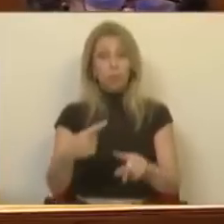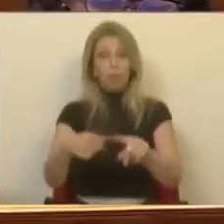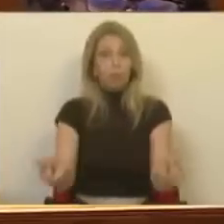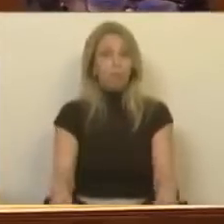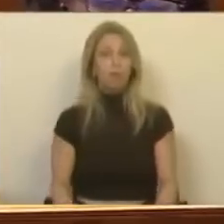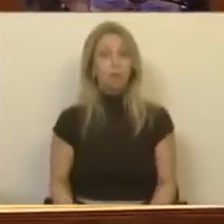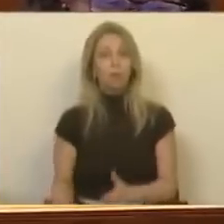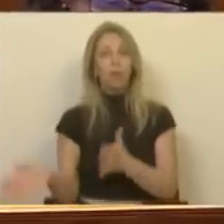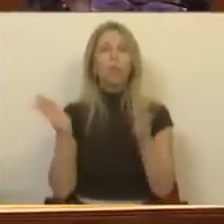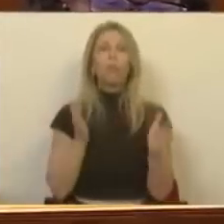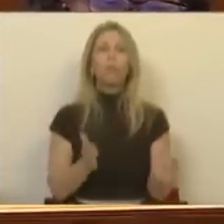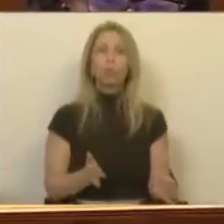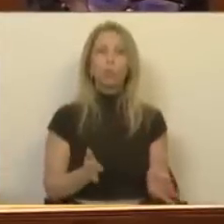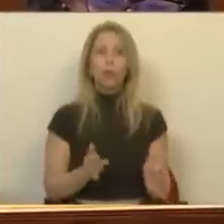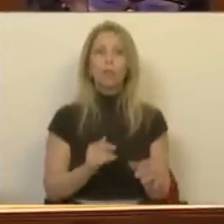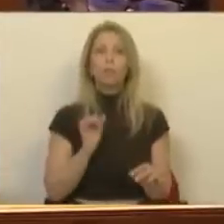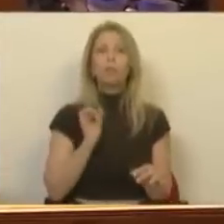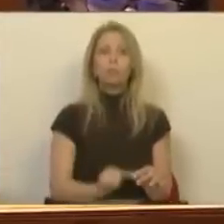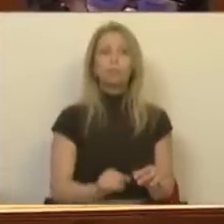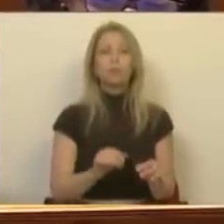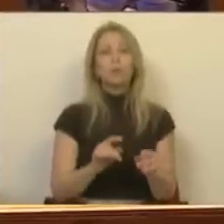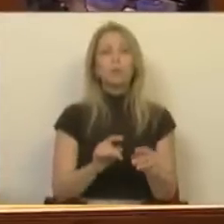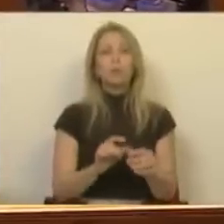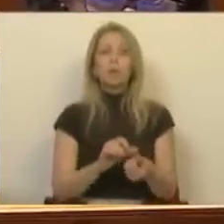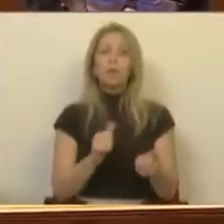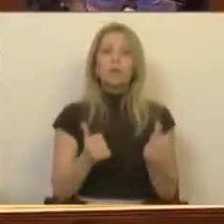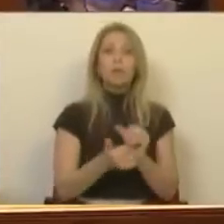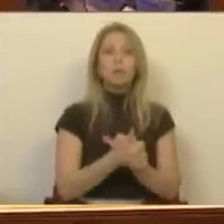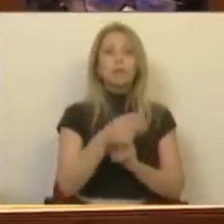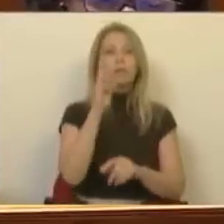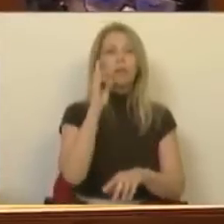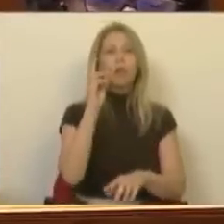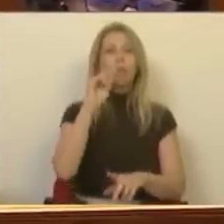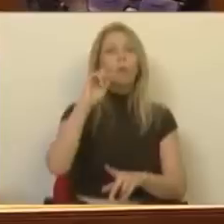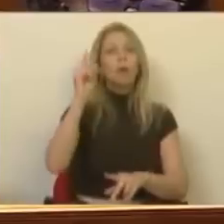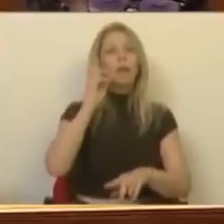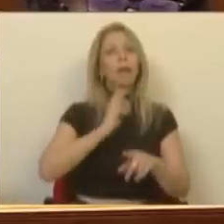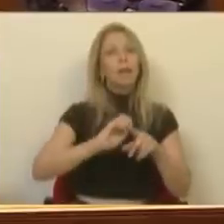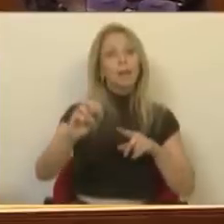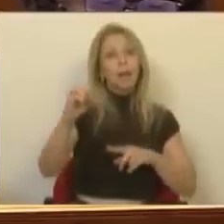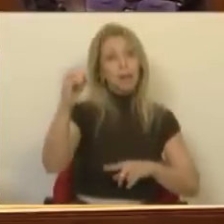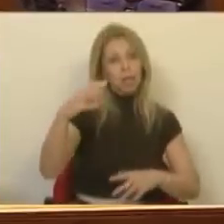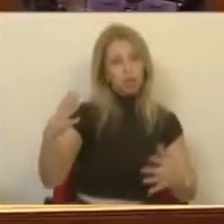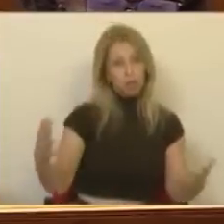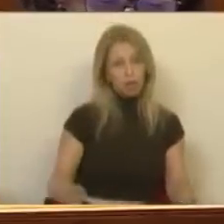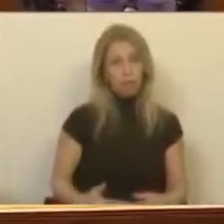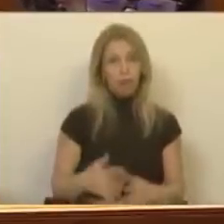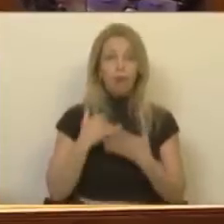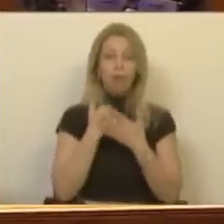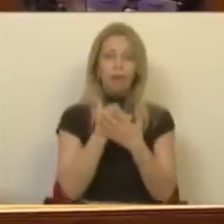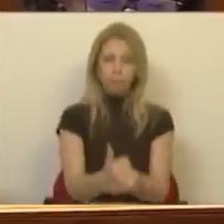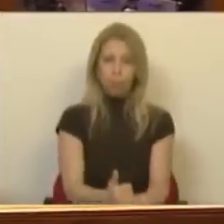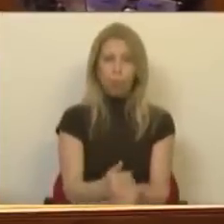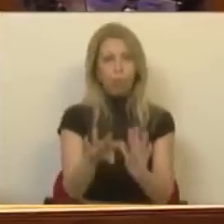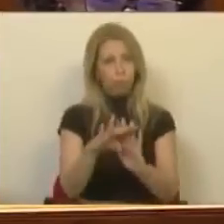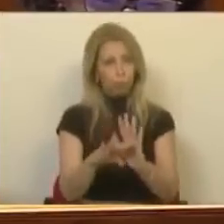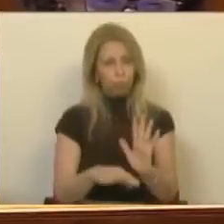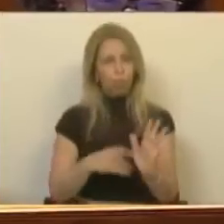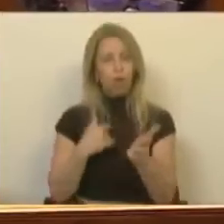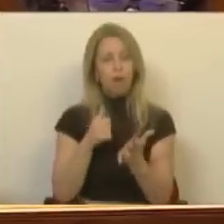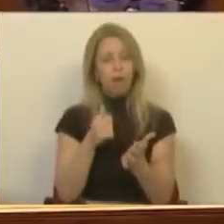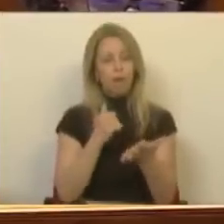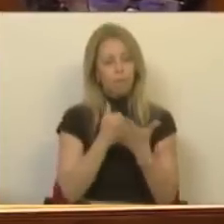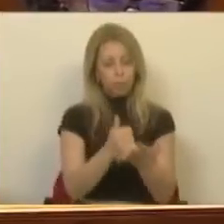lado na linha da transição e energética todo todo o programa de apoiar as empresas para